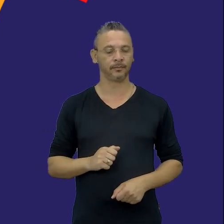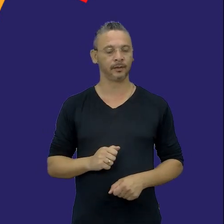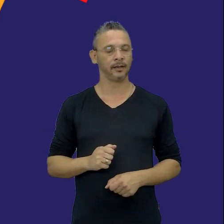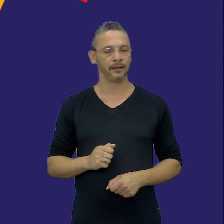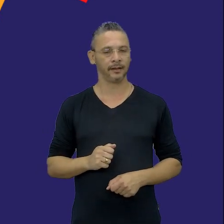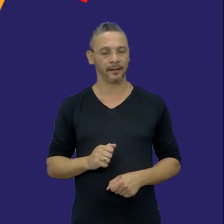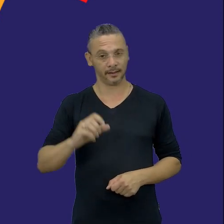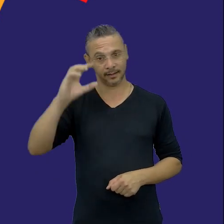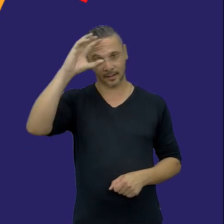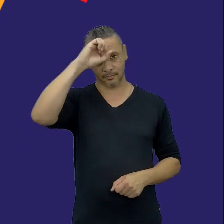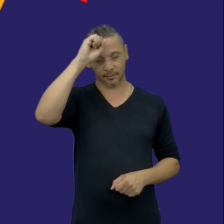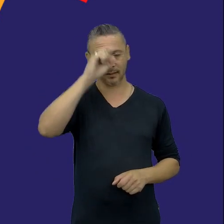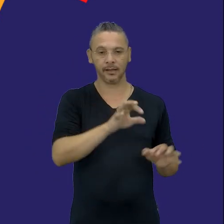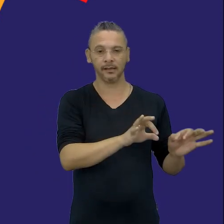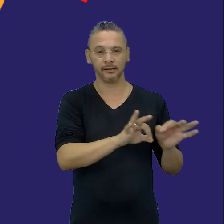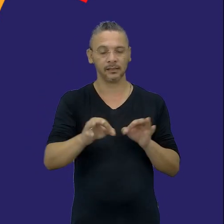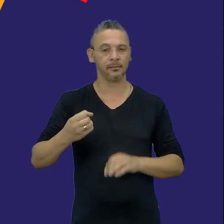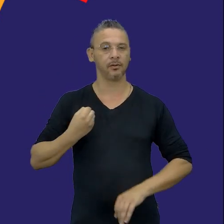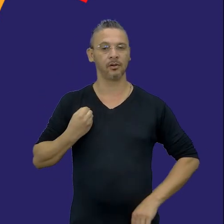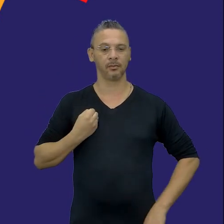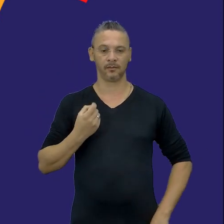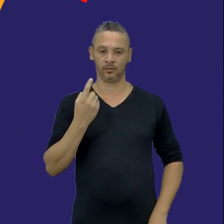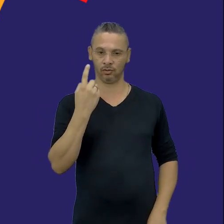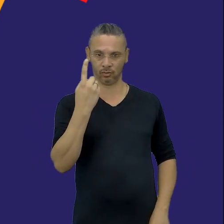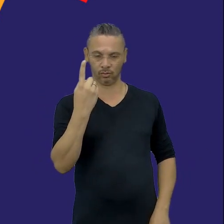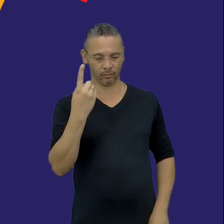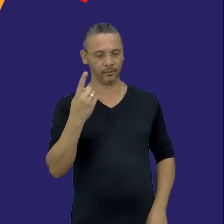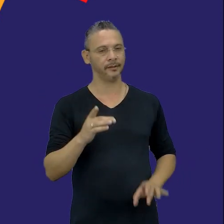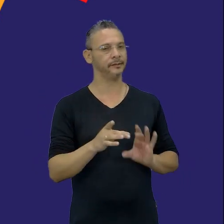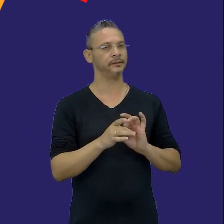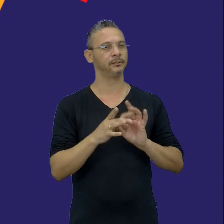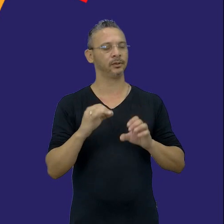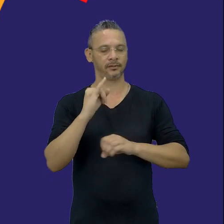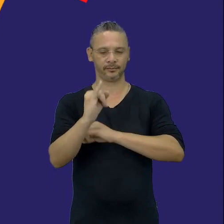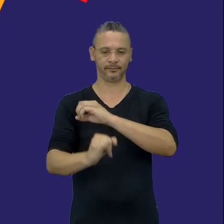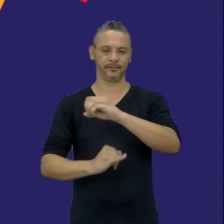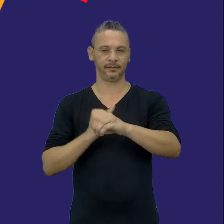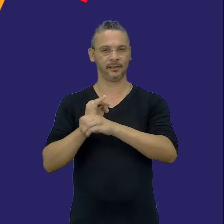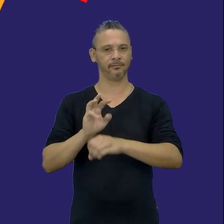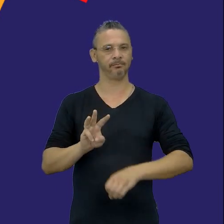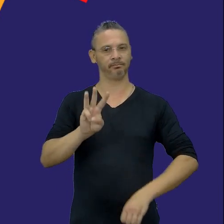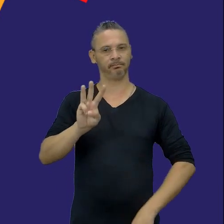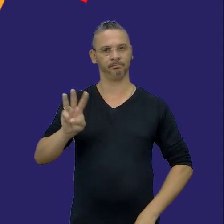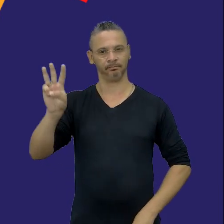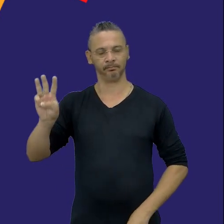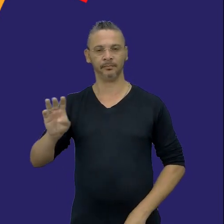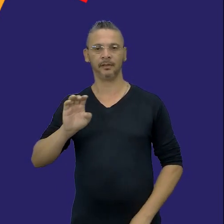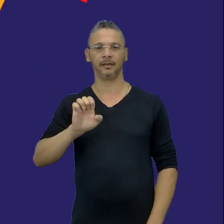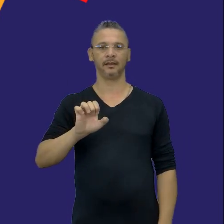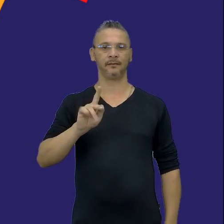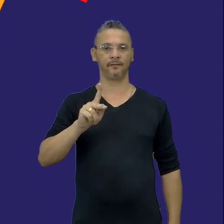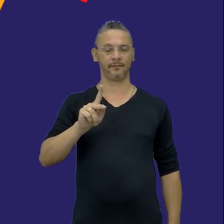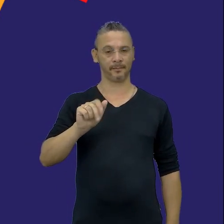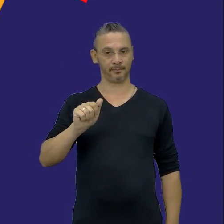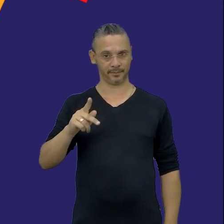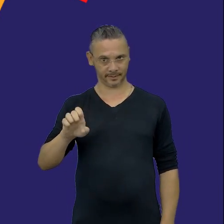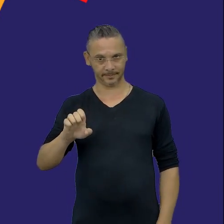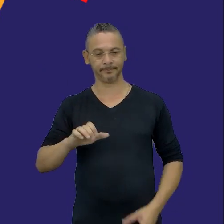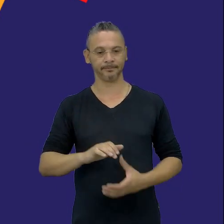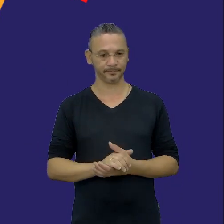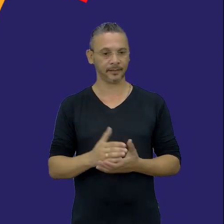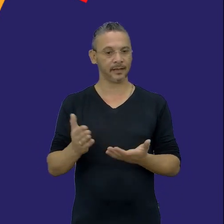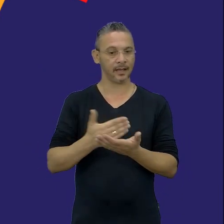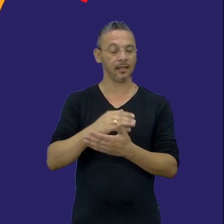do Aprender Sempre, volume 1, que estão disponíveis no site da EFAP. Então, cadernos de